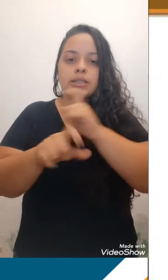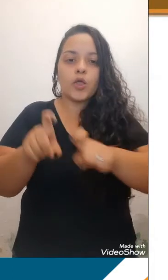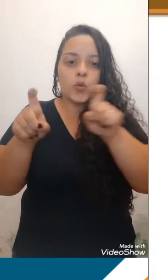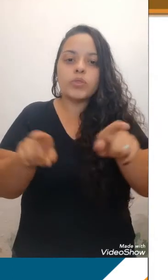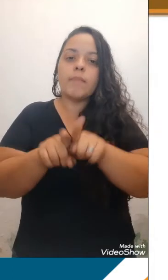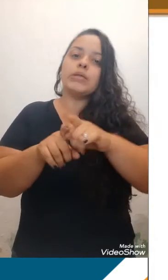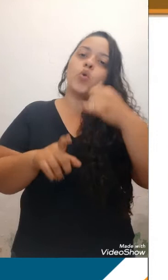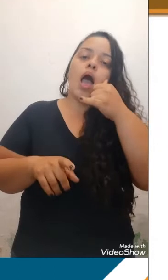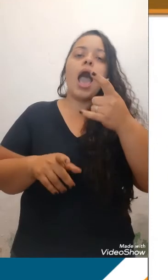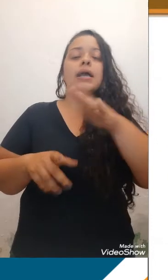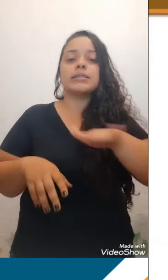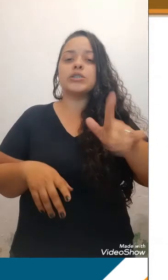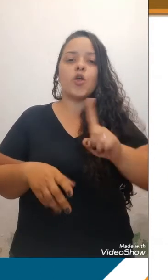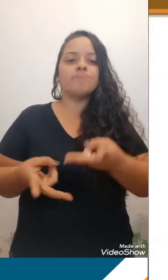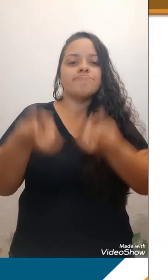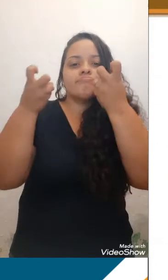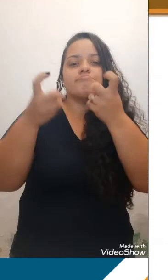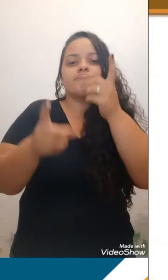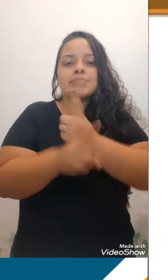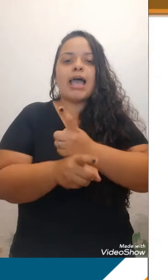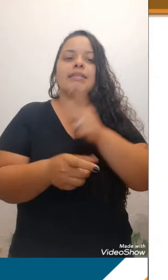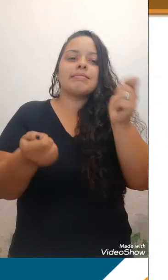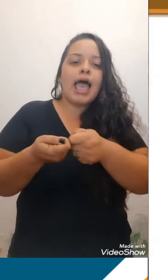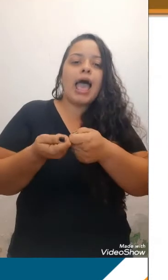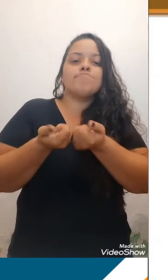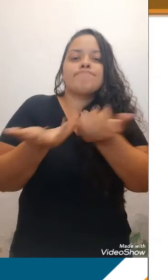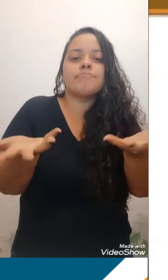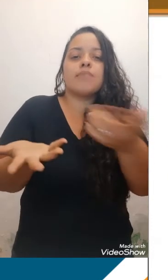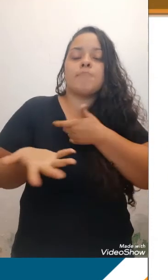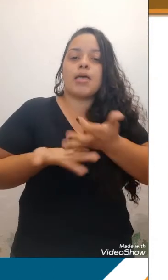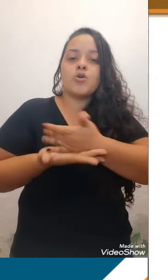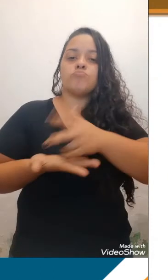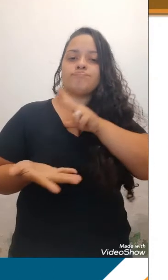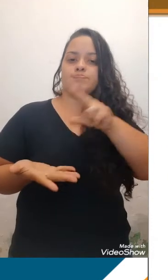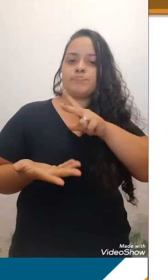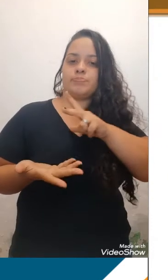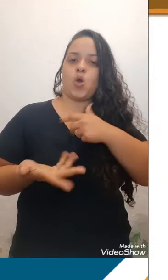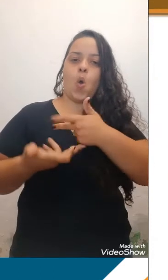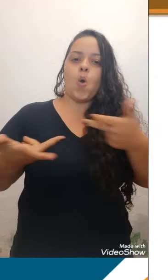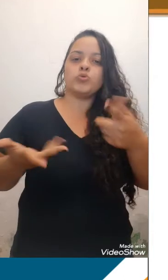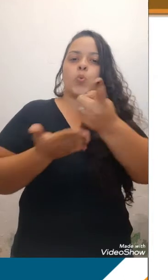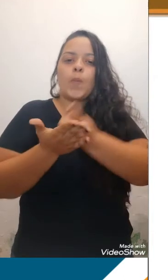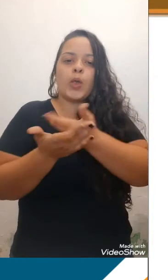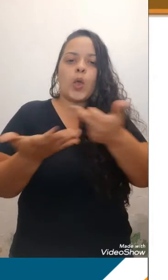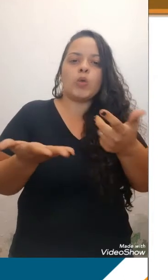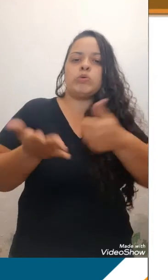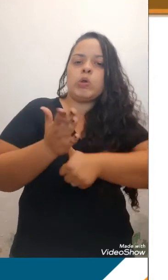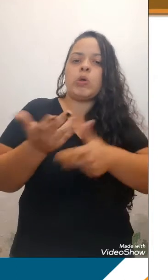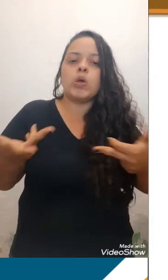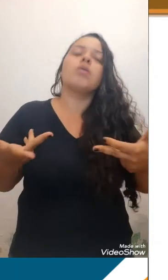criança cresce sem saber discernir corretamente quais dados podem ser públicos e como protegê-los de sistemas